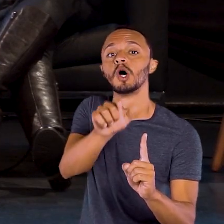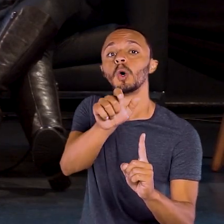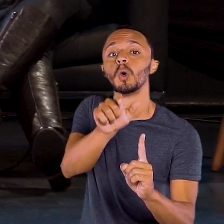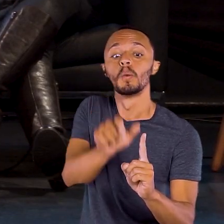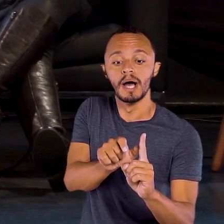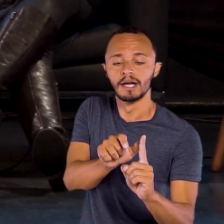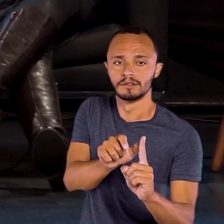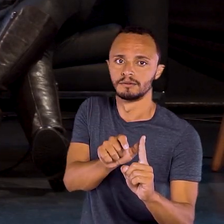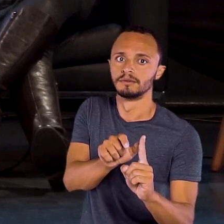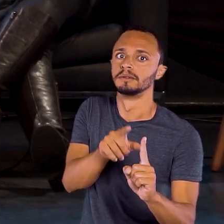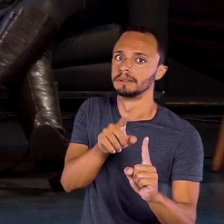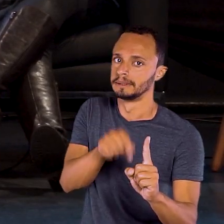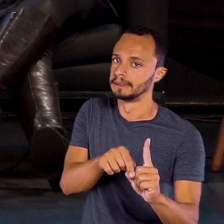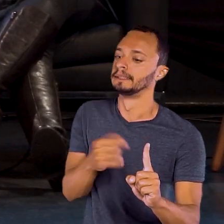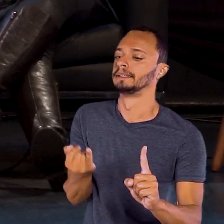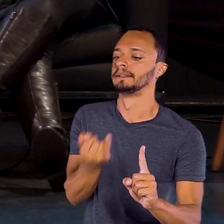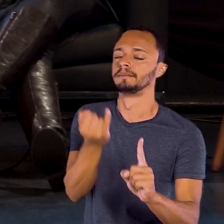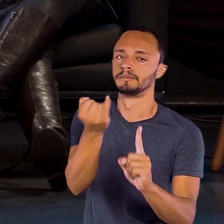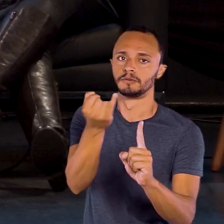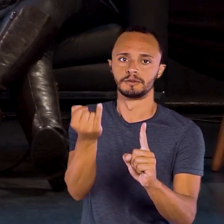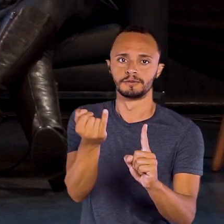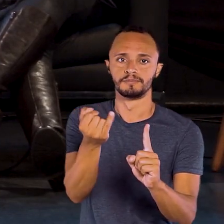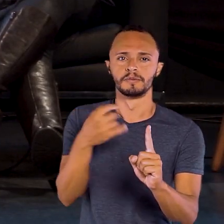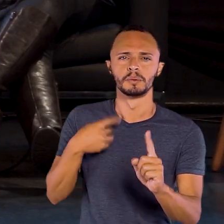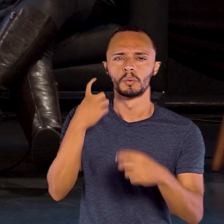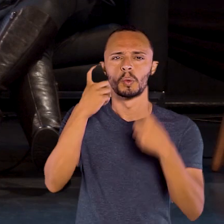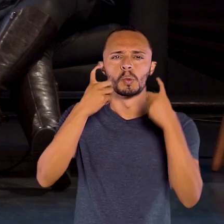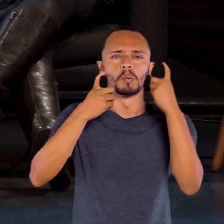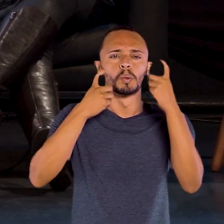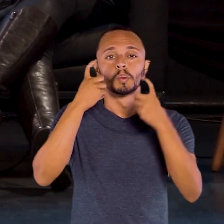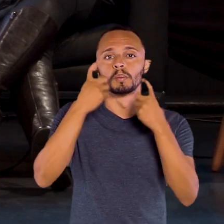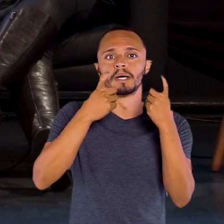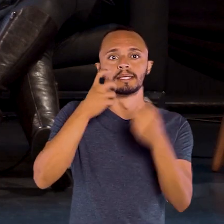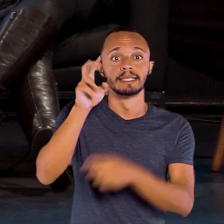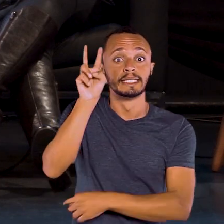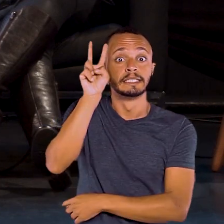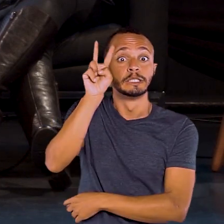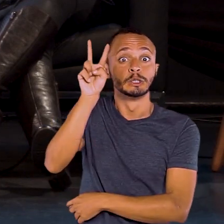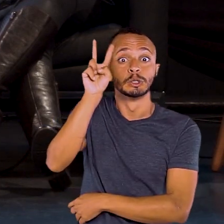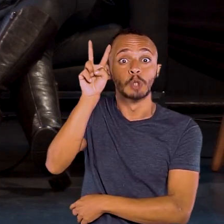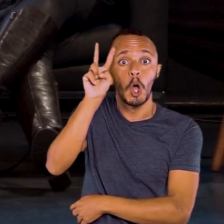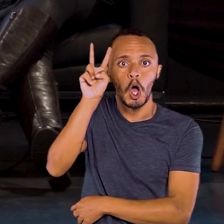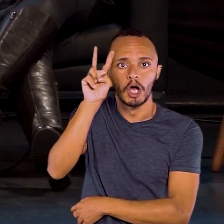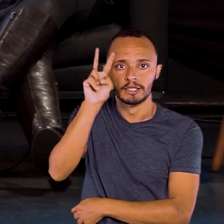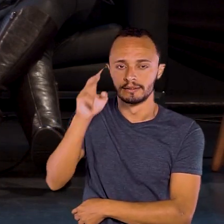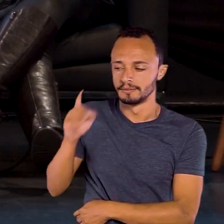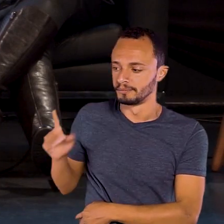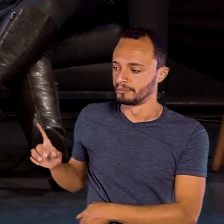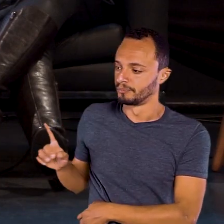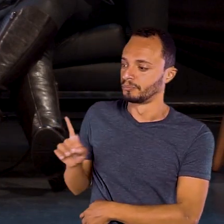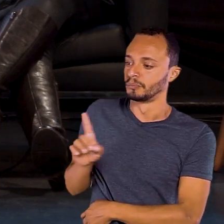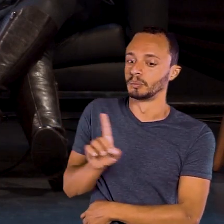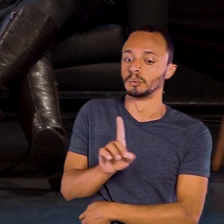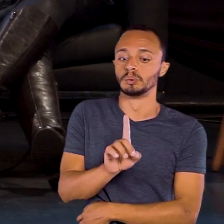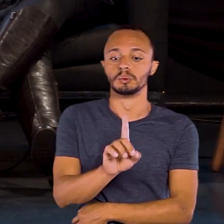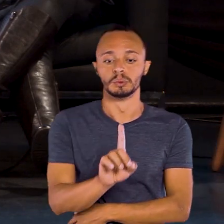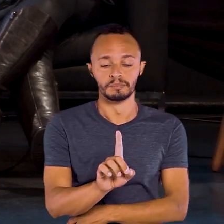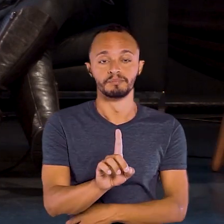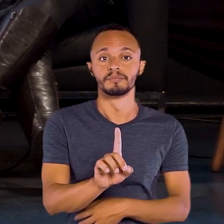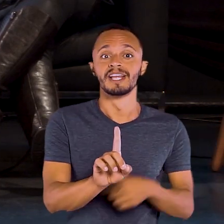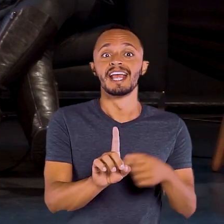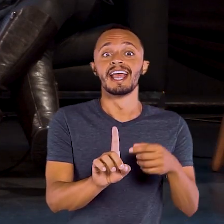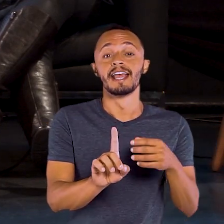fico preocupada com quem conta a história, né? Os meus livros, eu sempre penso no narrador. Quem vai